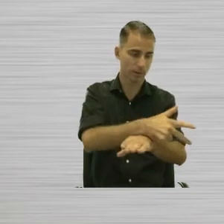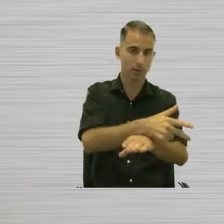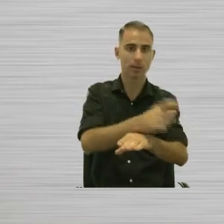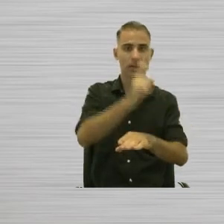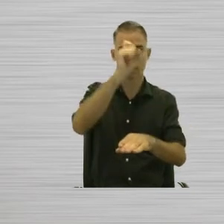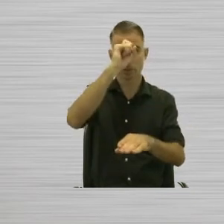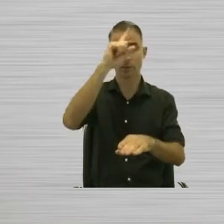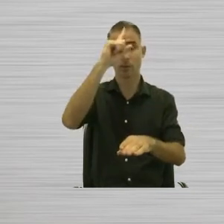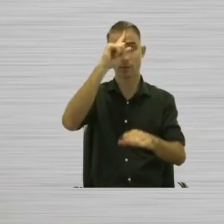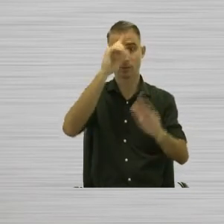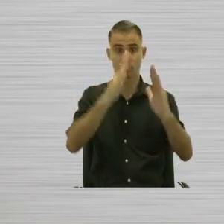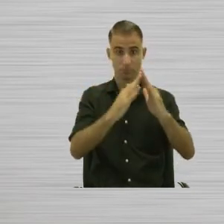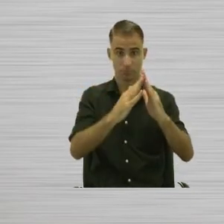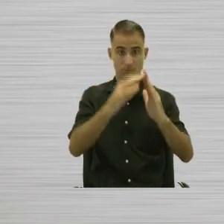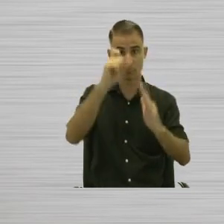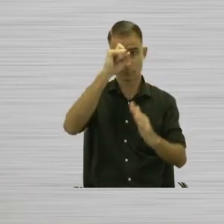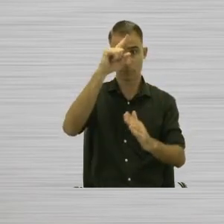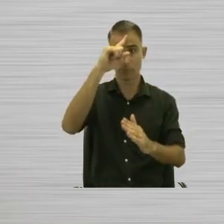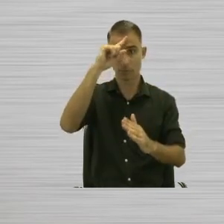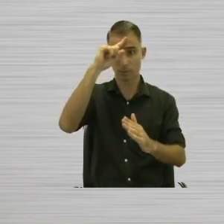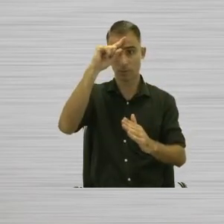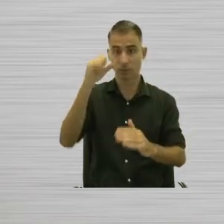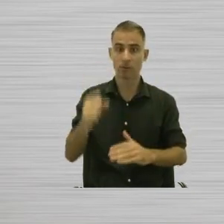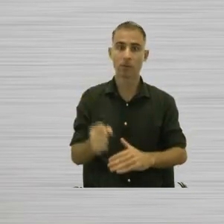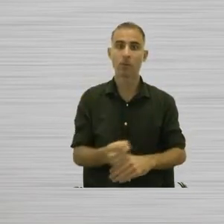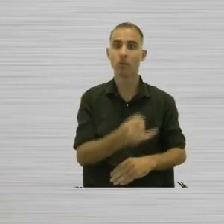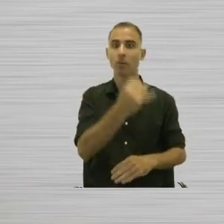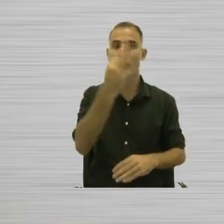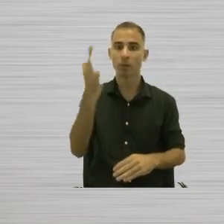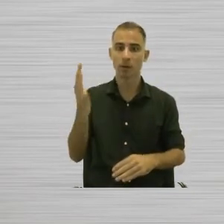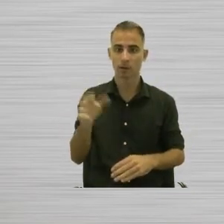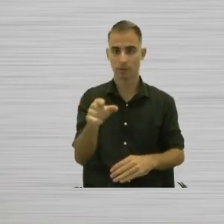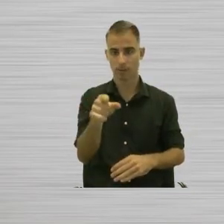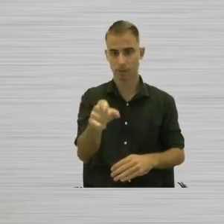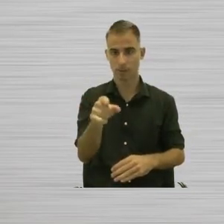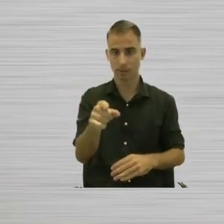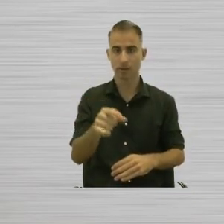em Hortolândia, e aí a gente tem,